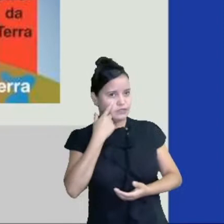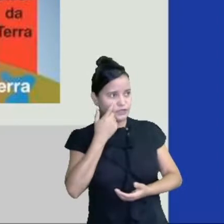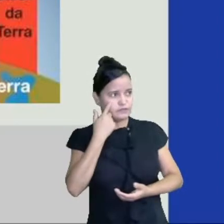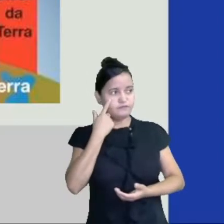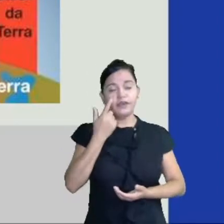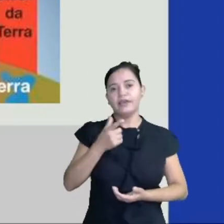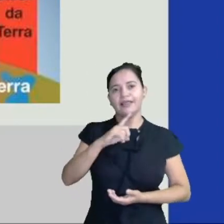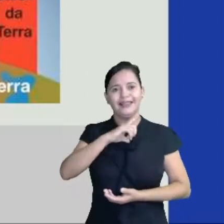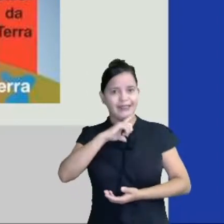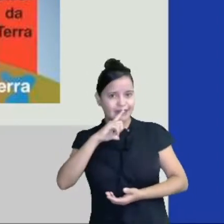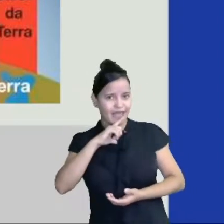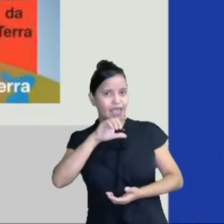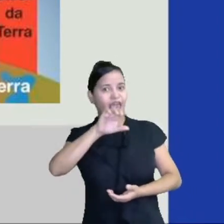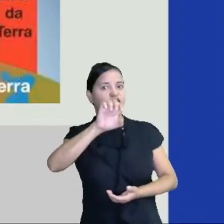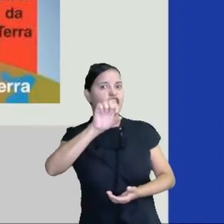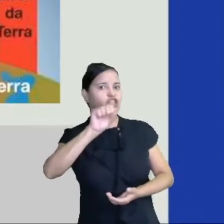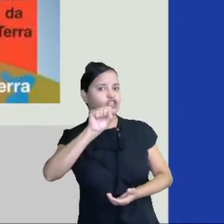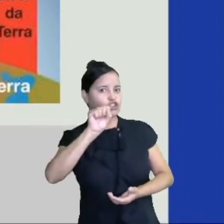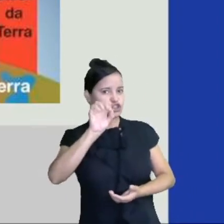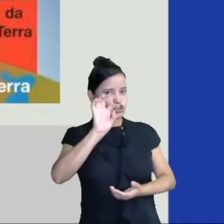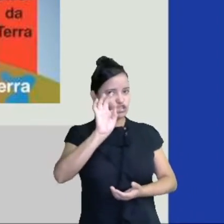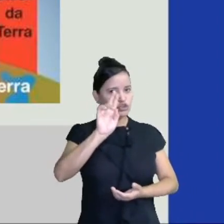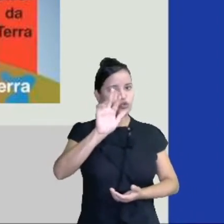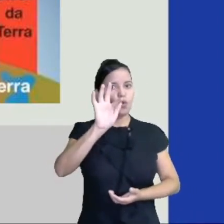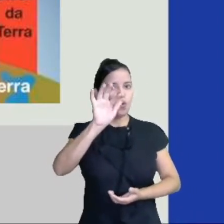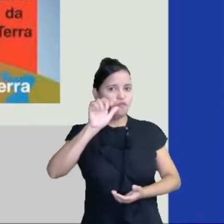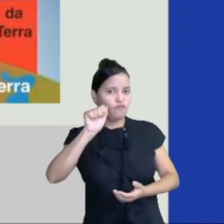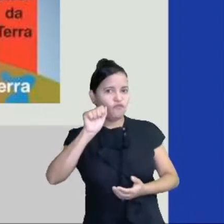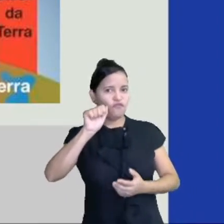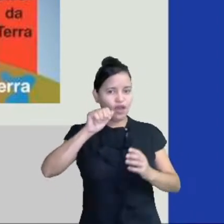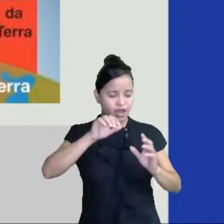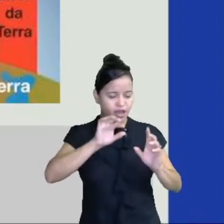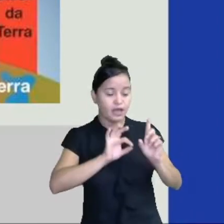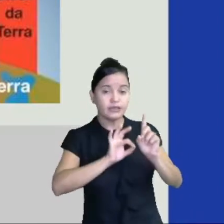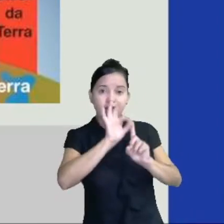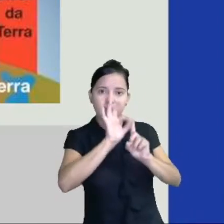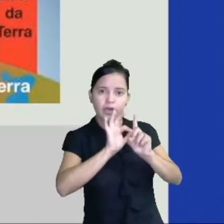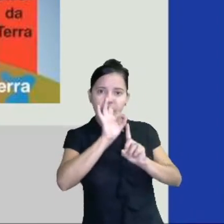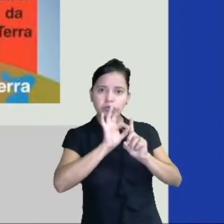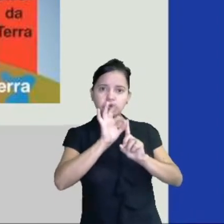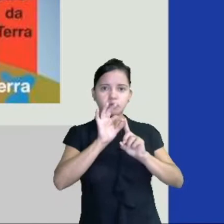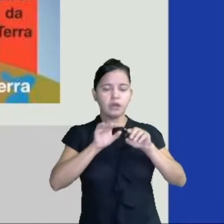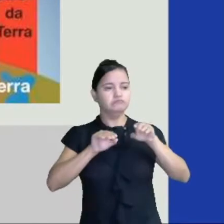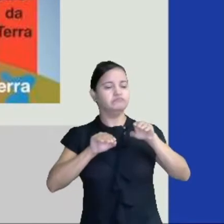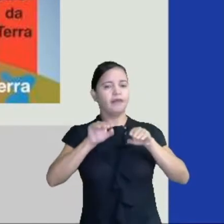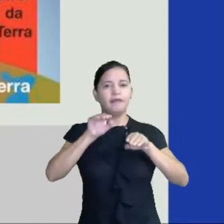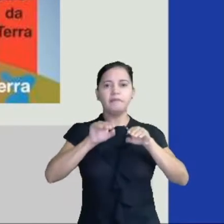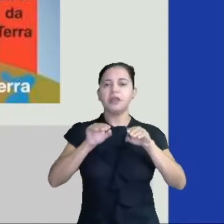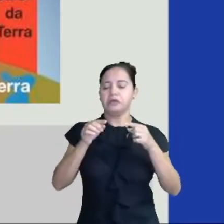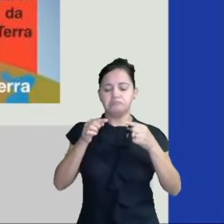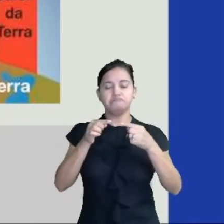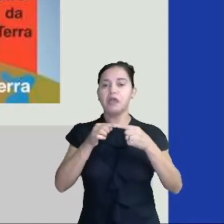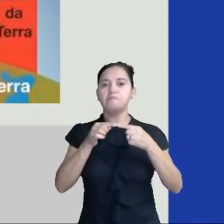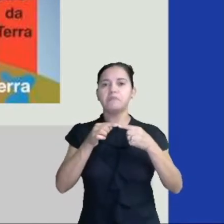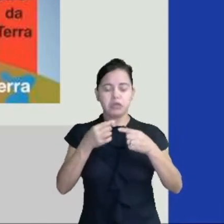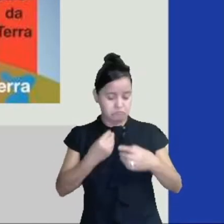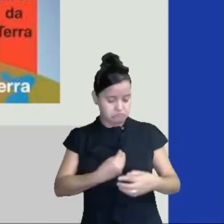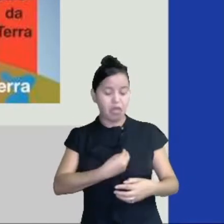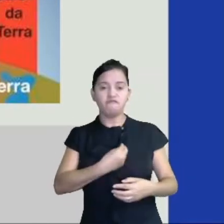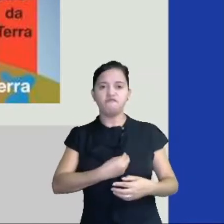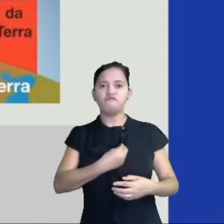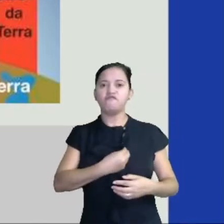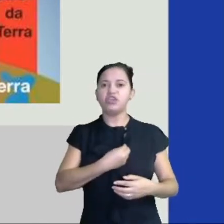uma estufa, né, onde está mantendo a temperatura ideal para manter esses vegetais vivos. É mais ou menos essa a ideia, é mais ou menos esse plano. Você vai